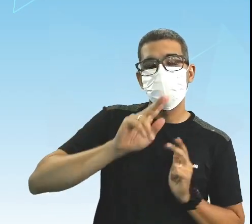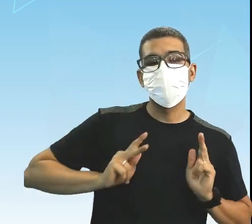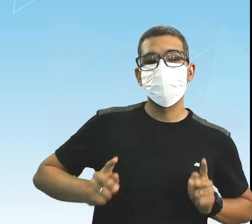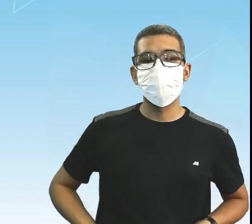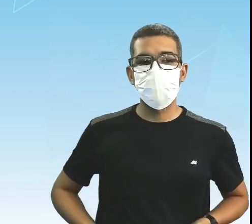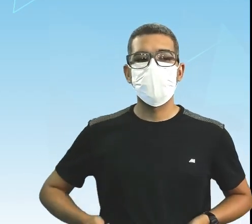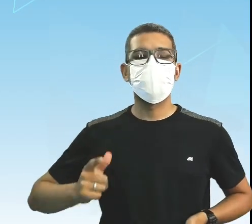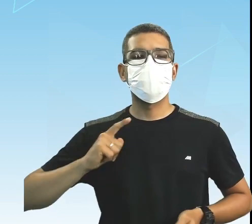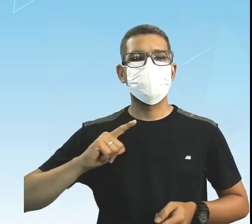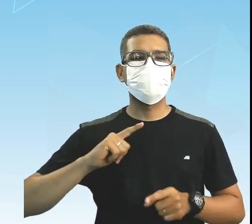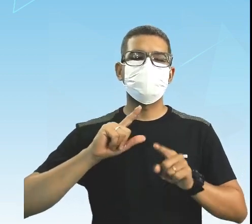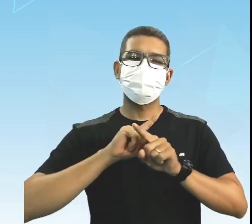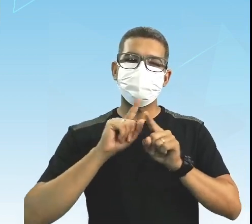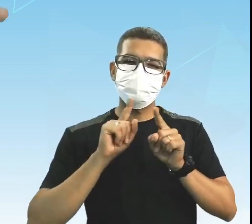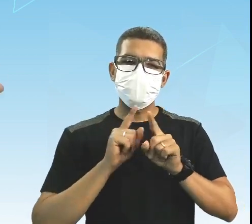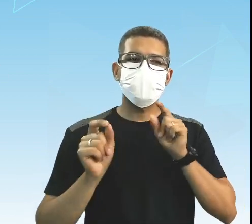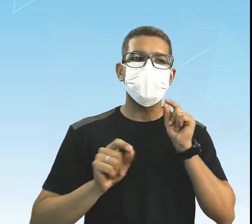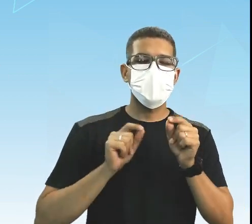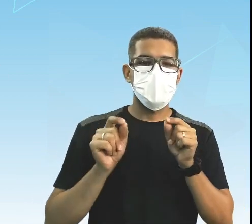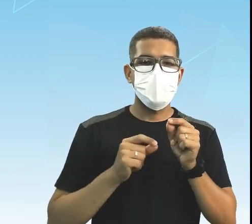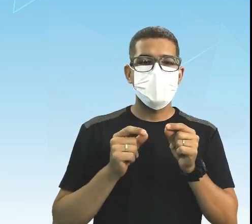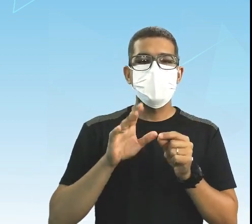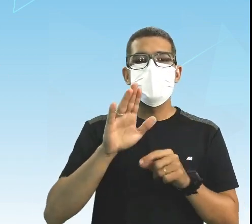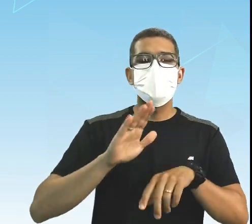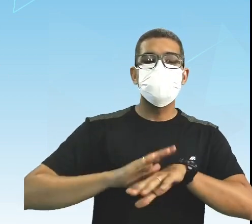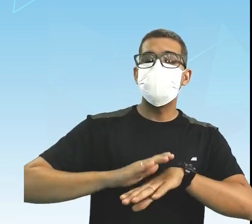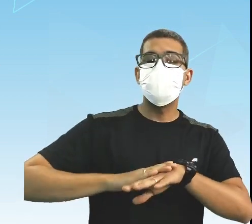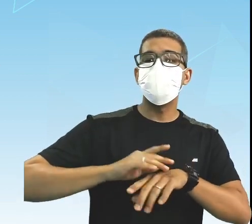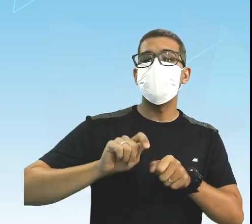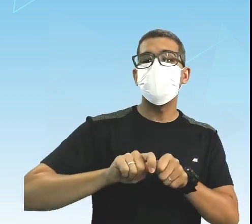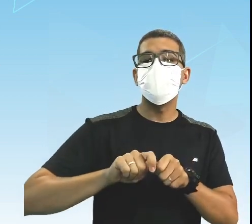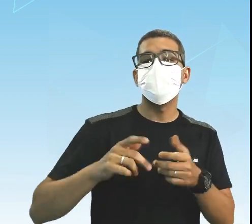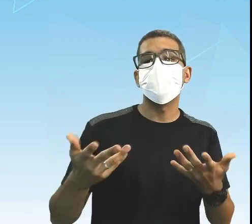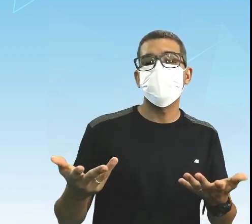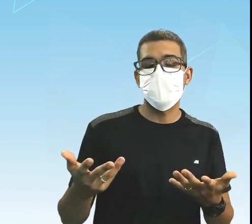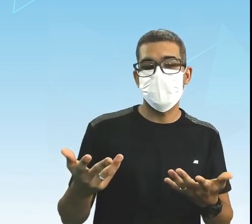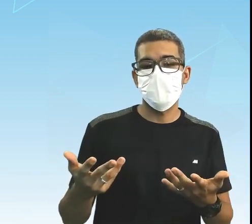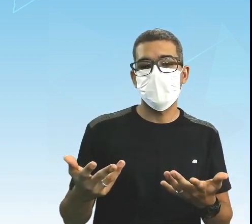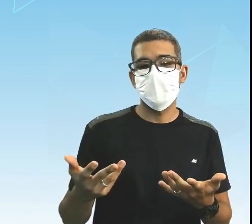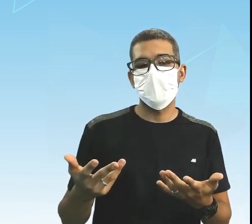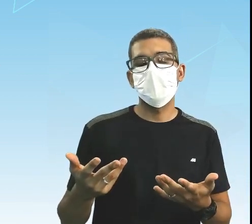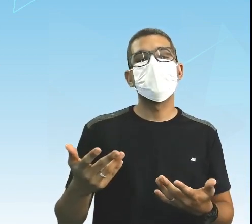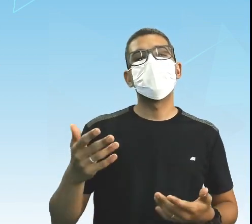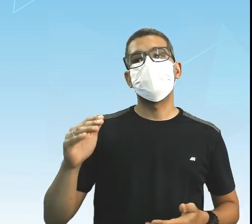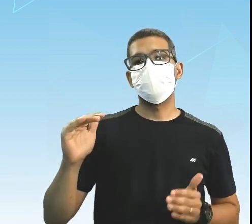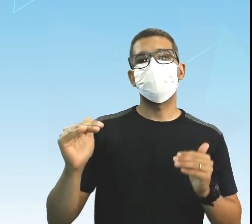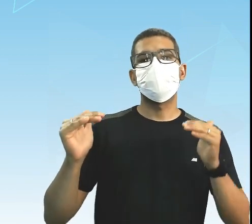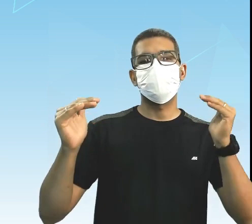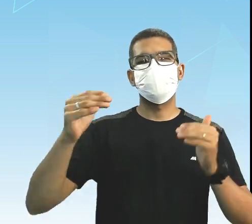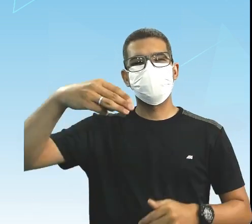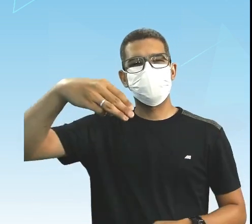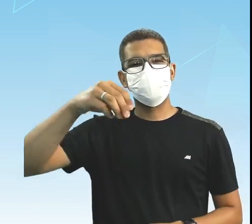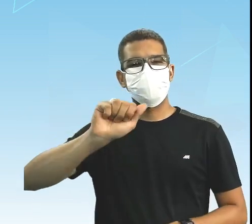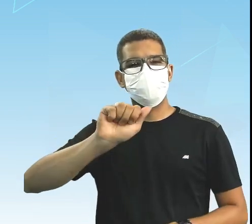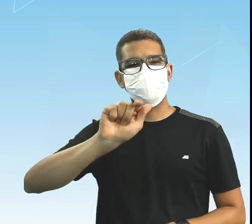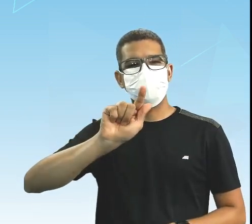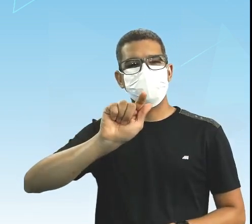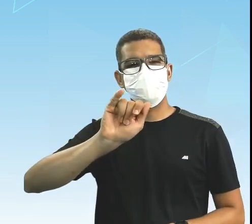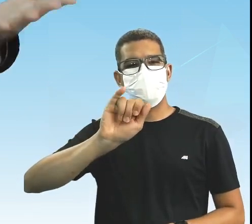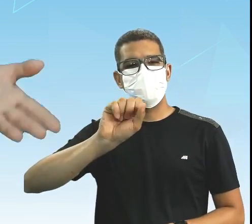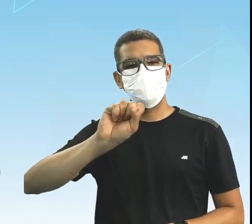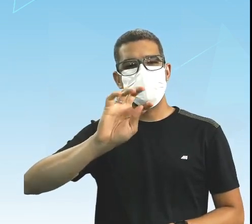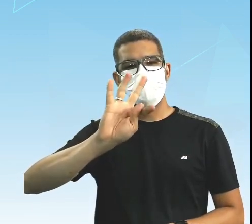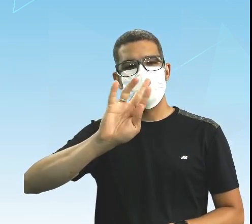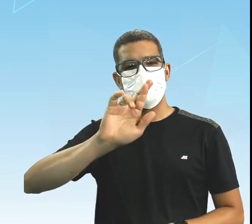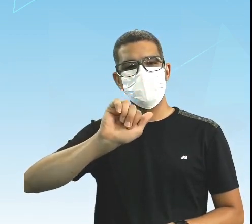cidadãos e estados. Quem é que vai exercer, professor, o judiciário? Bom, são os magistrados, meus amores, que são